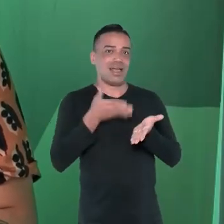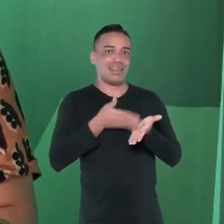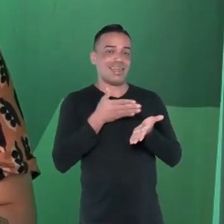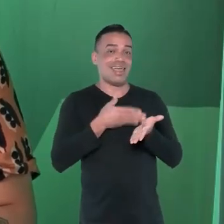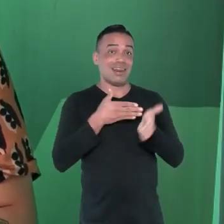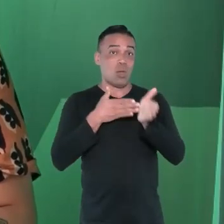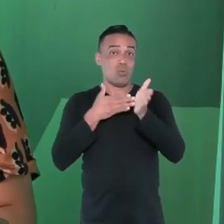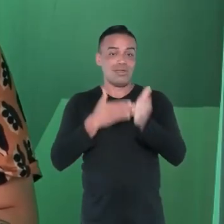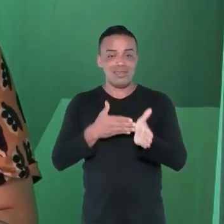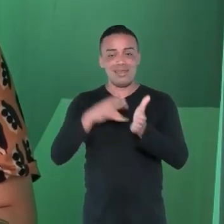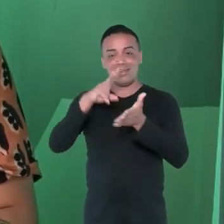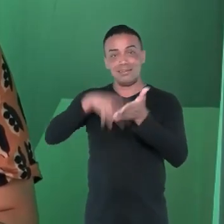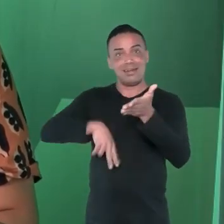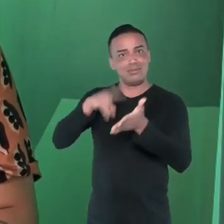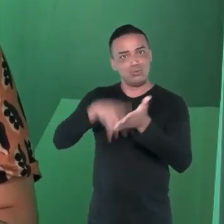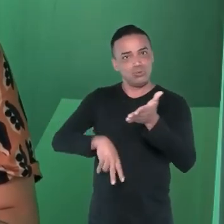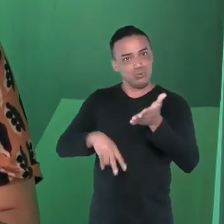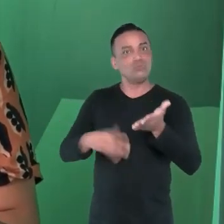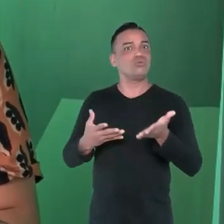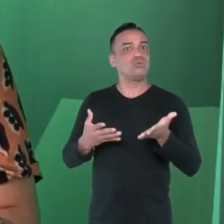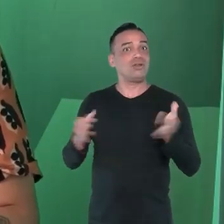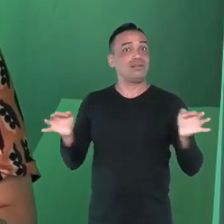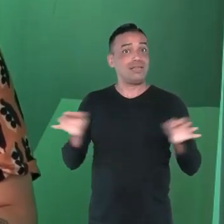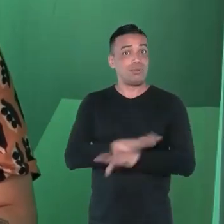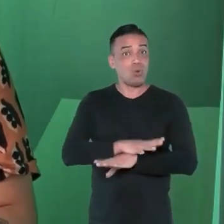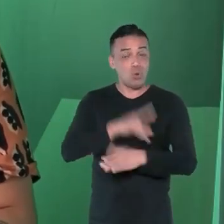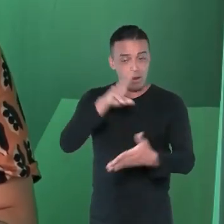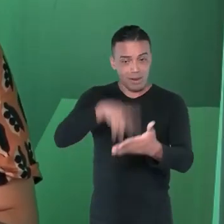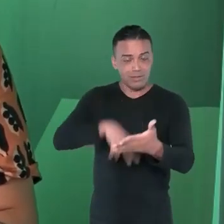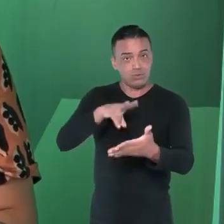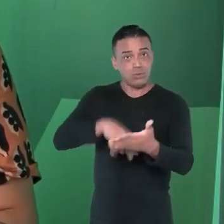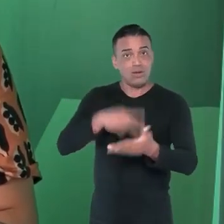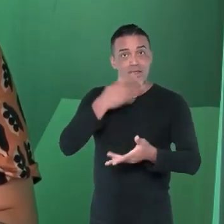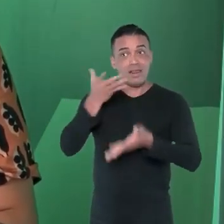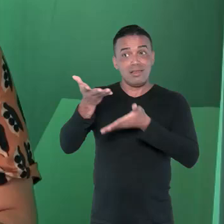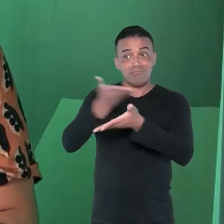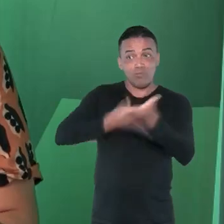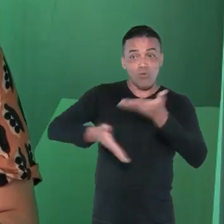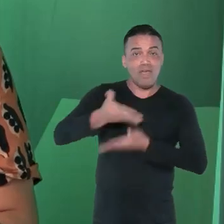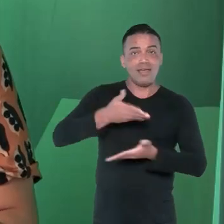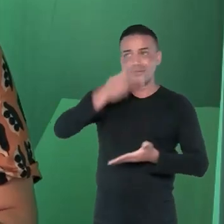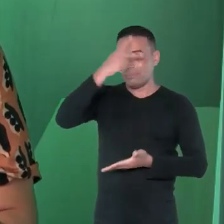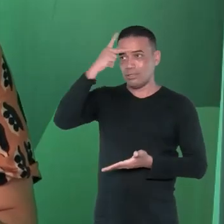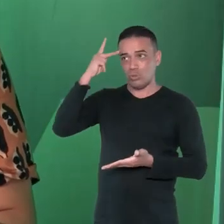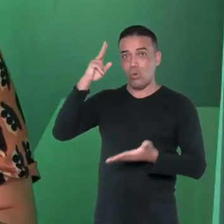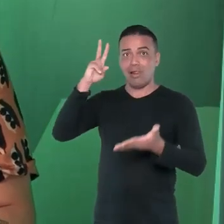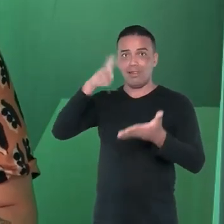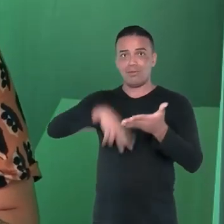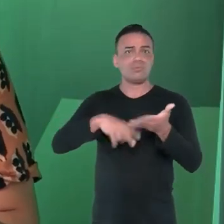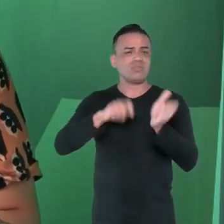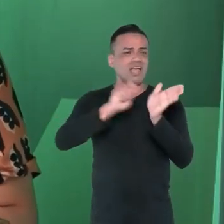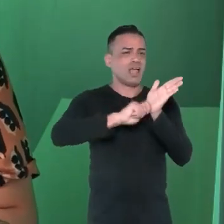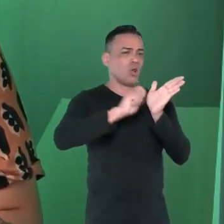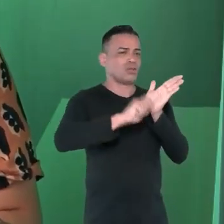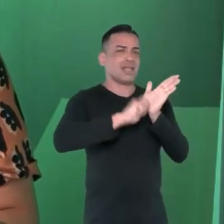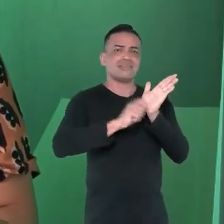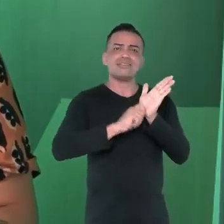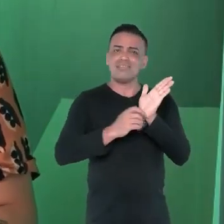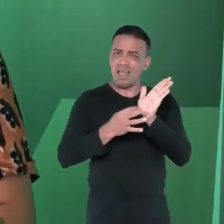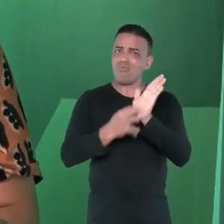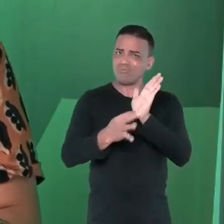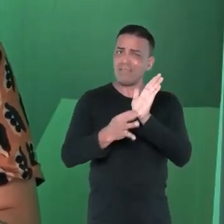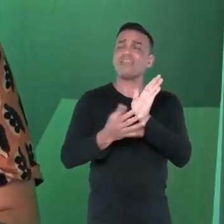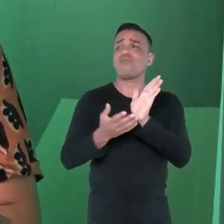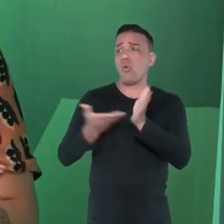guia de leitura Exato. mesmo, né? Ele terminou a leitura e ele fala com o leitor. Eu fiz algumas anotações que eu vou compartilhar com vocês